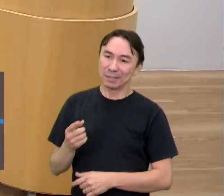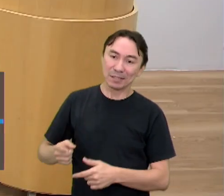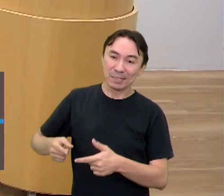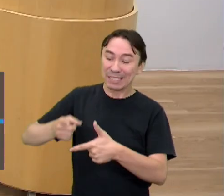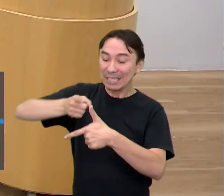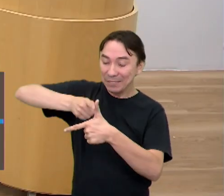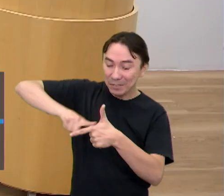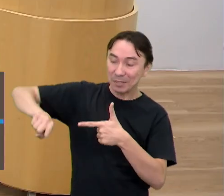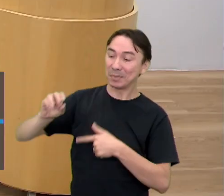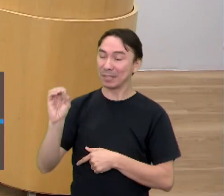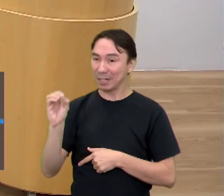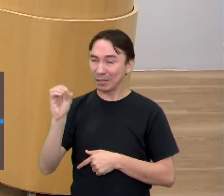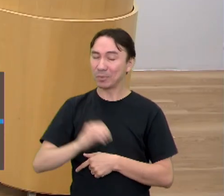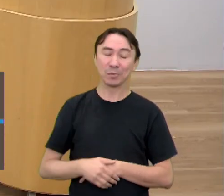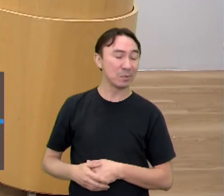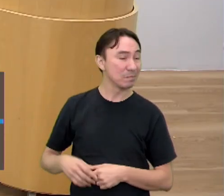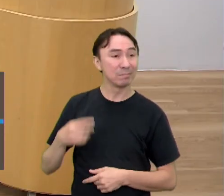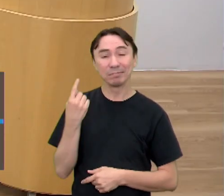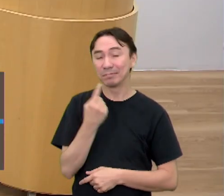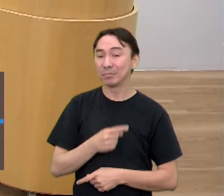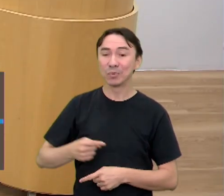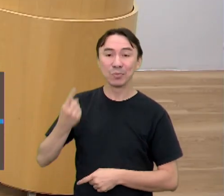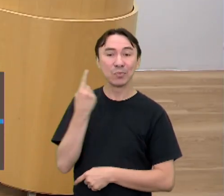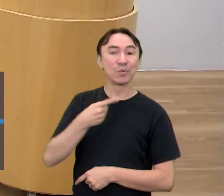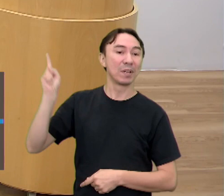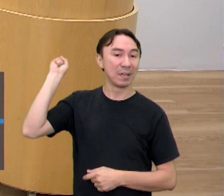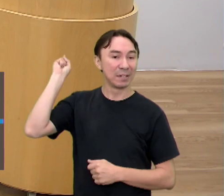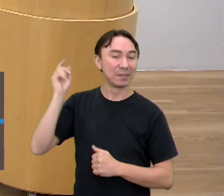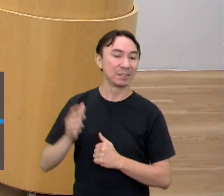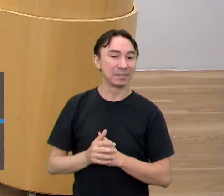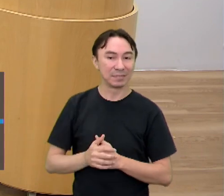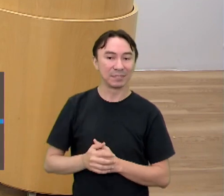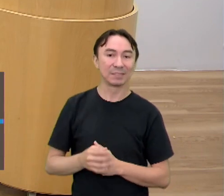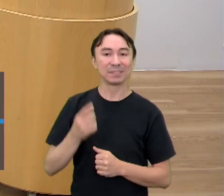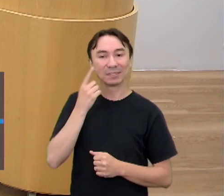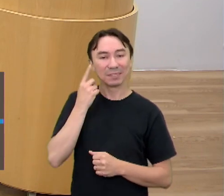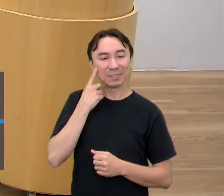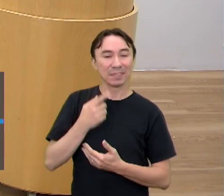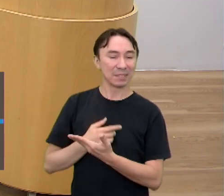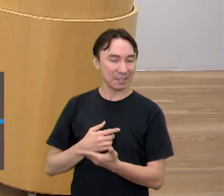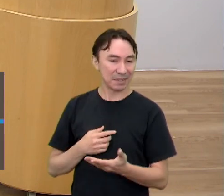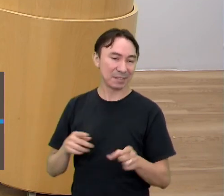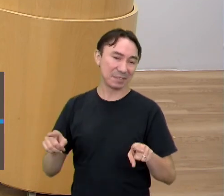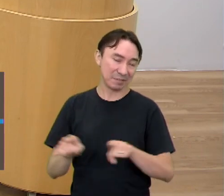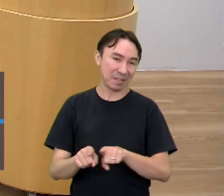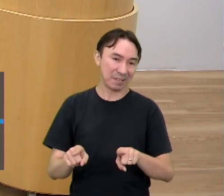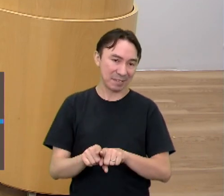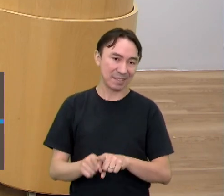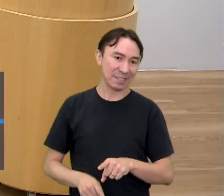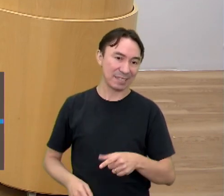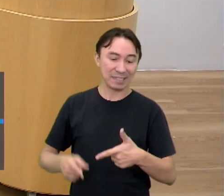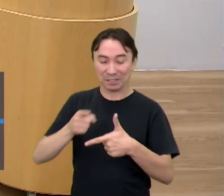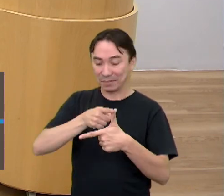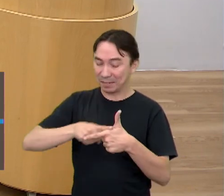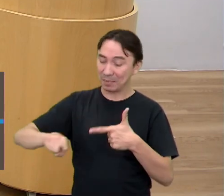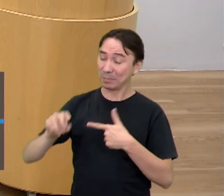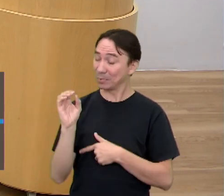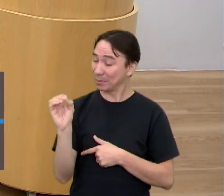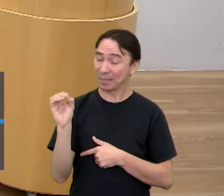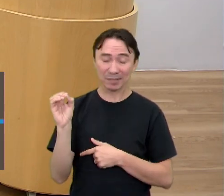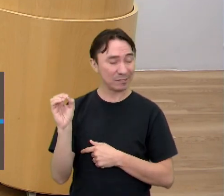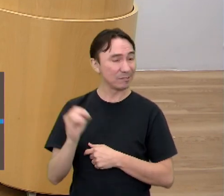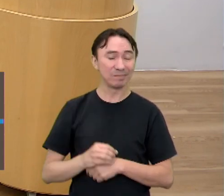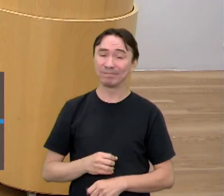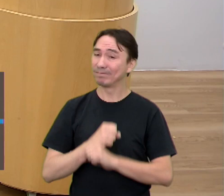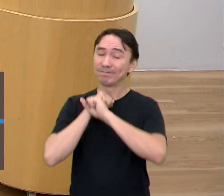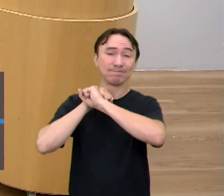Eu conheci de outra forma, não dividirás por zero. Não dividirás por zero, tá ok? Então, zero em absoluto pode ser o